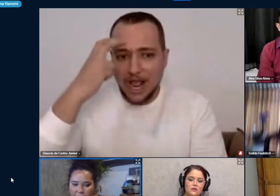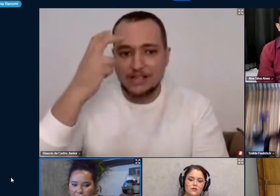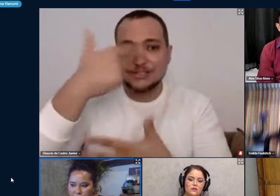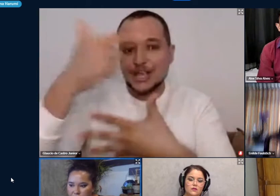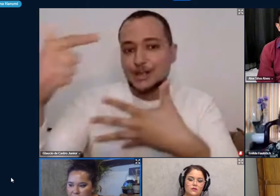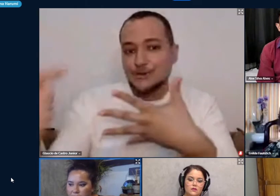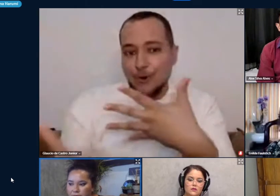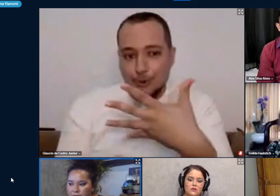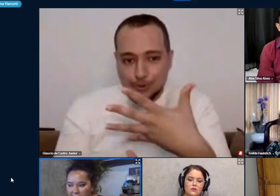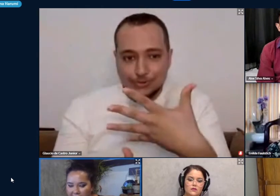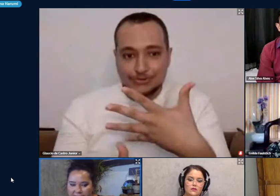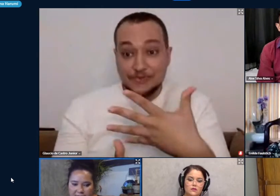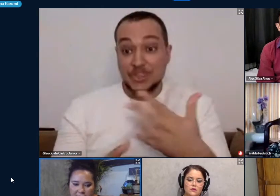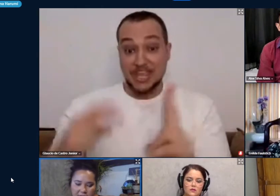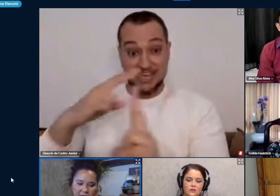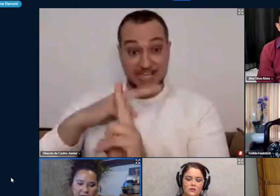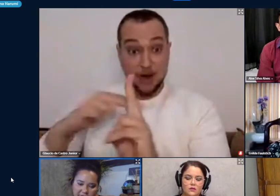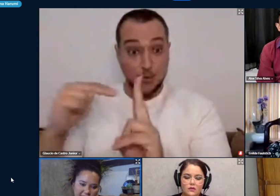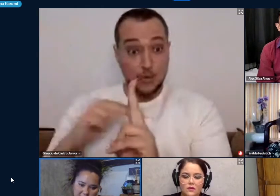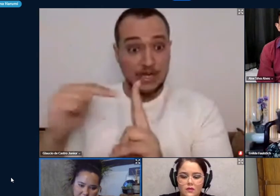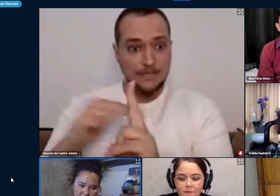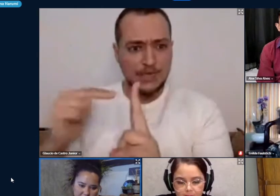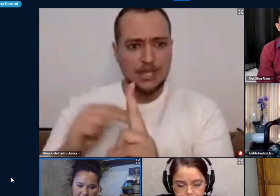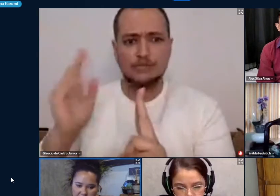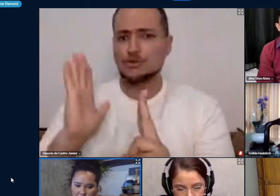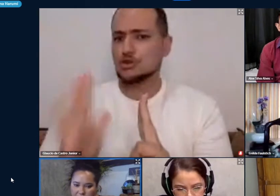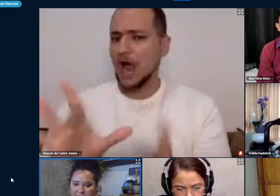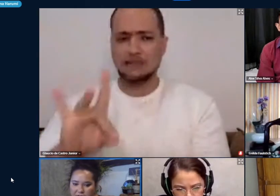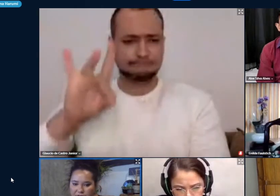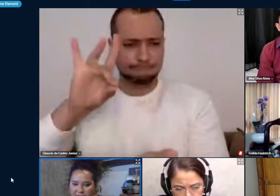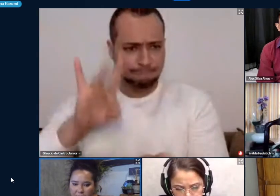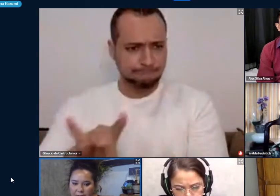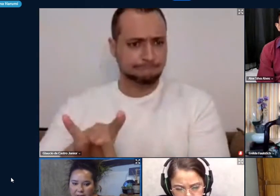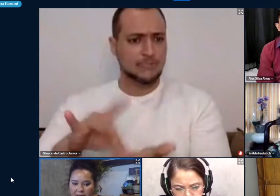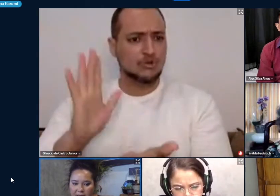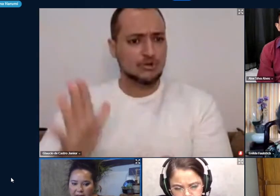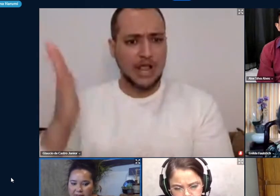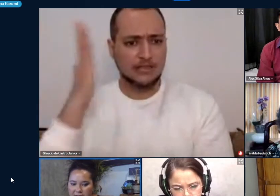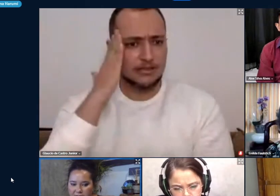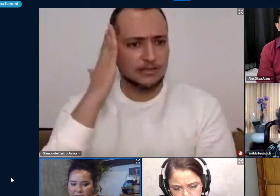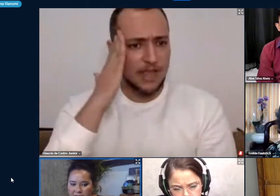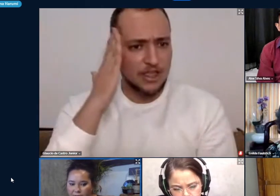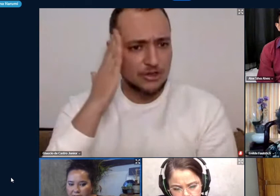didáticos e pedagógicos, culturais, e várias outras questões que já são